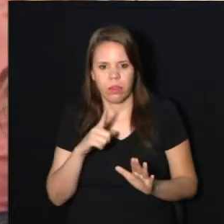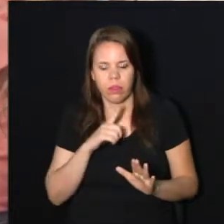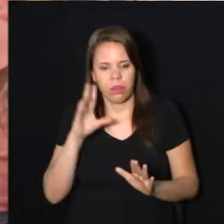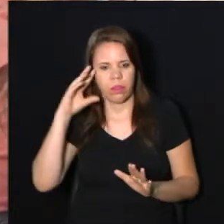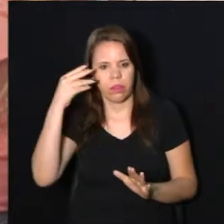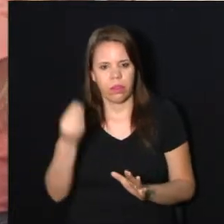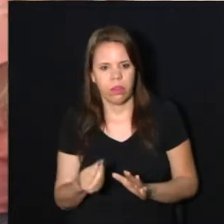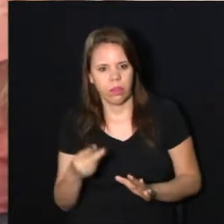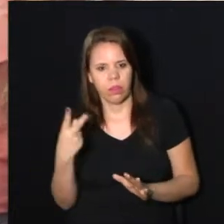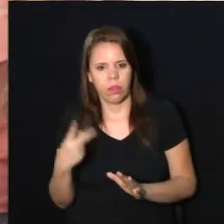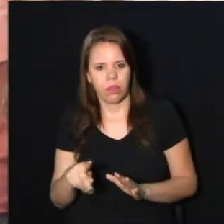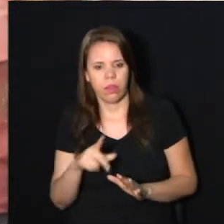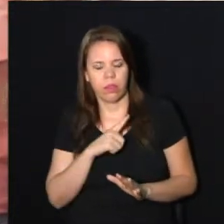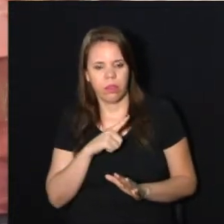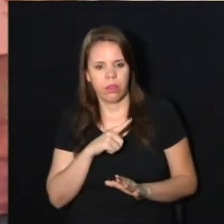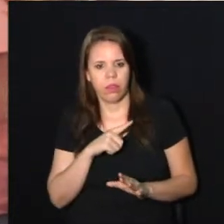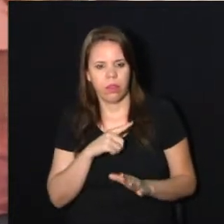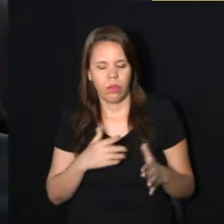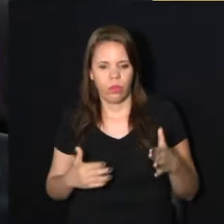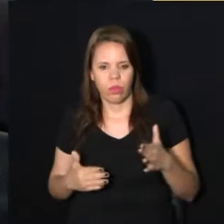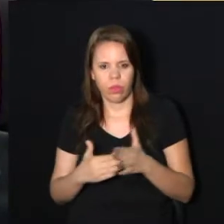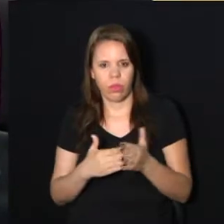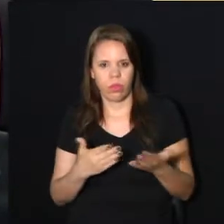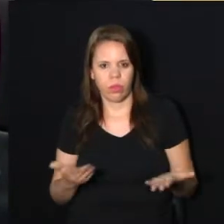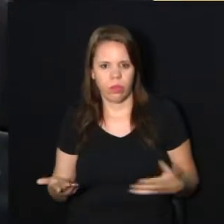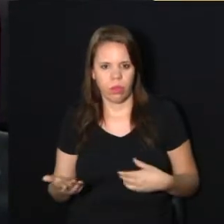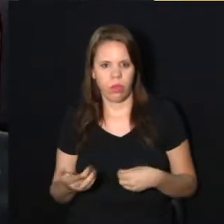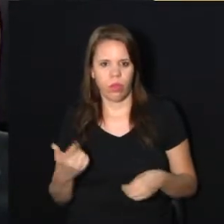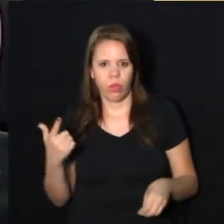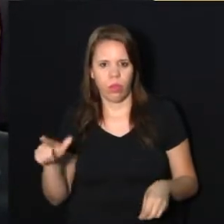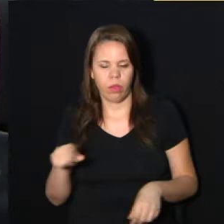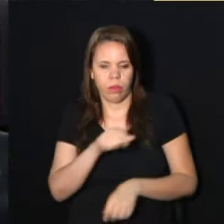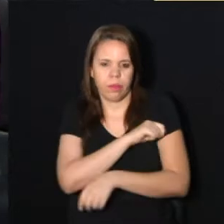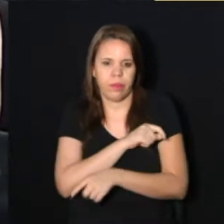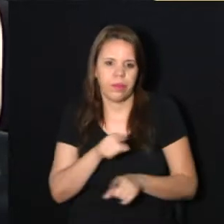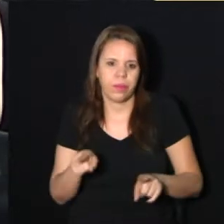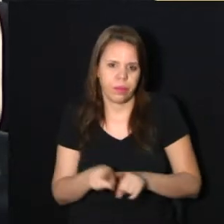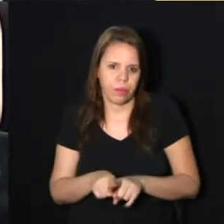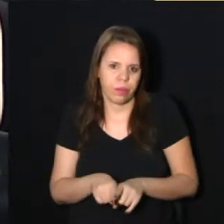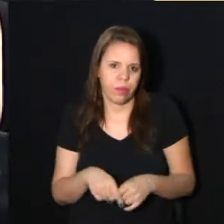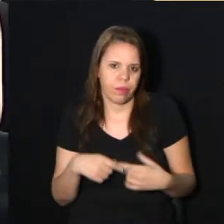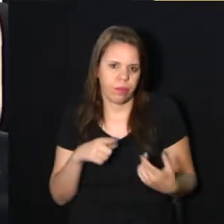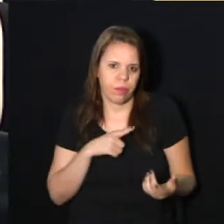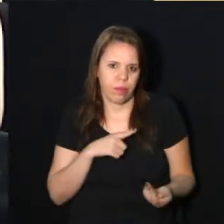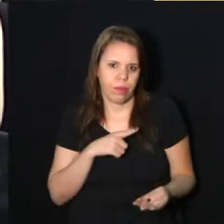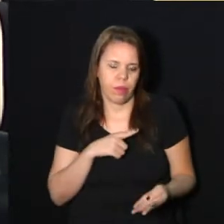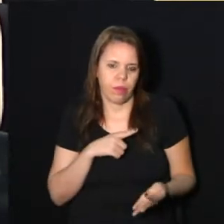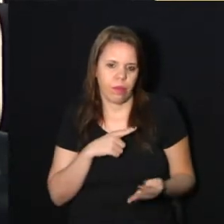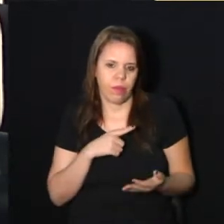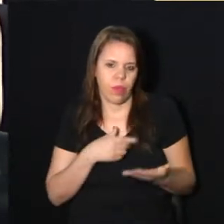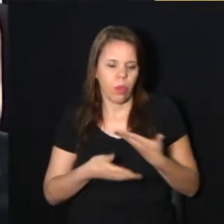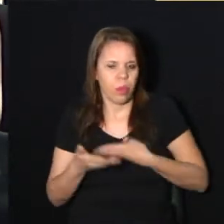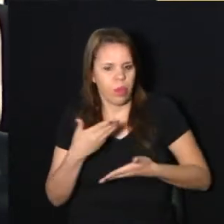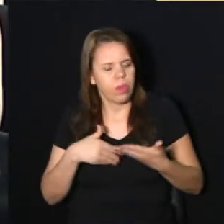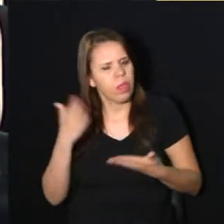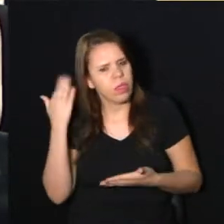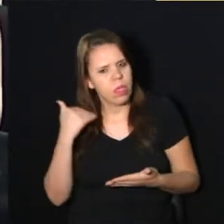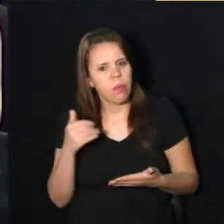entender que é dele, mas é um espaço também limitado. Tem outros alunos também. Então, para compartilhar, tem que